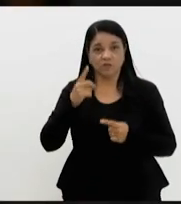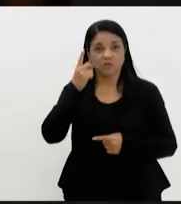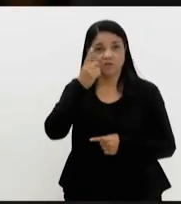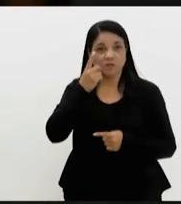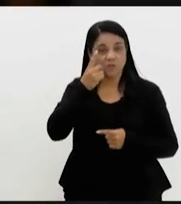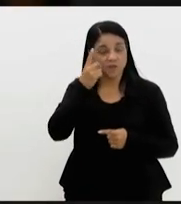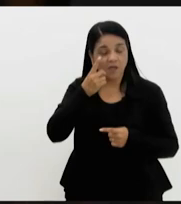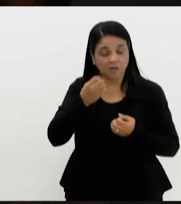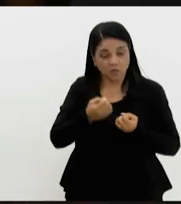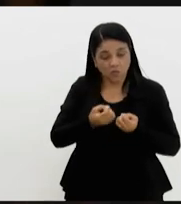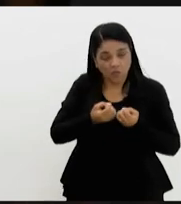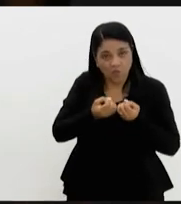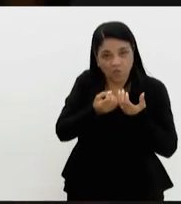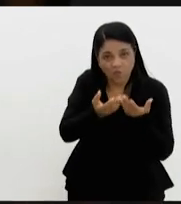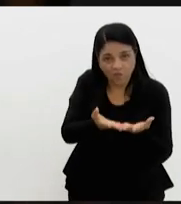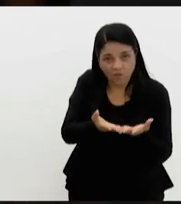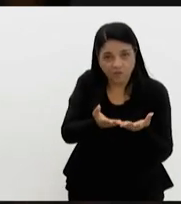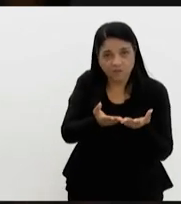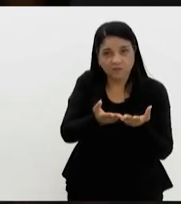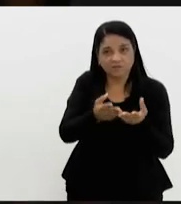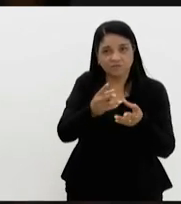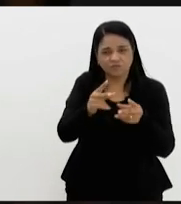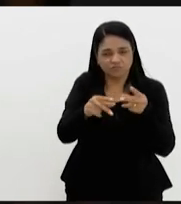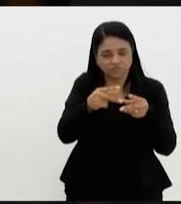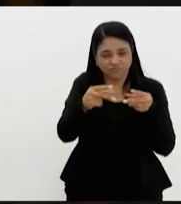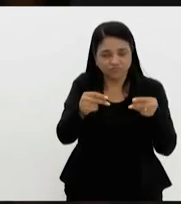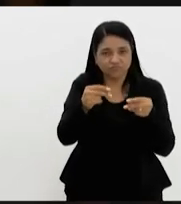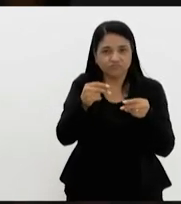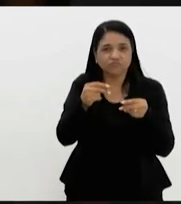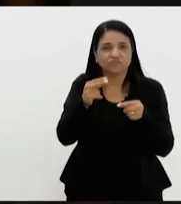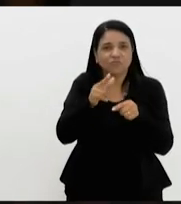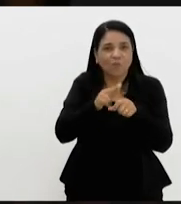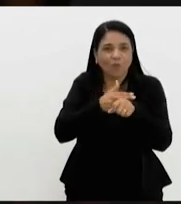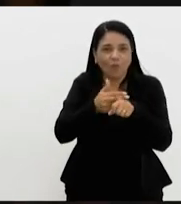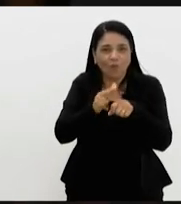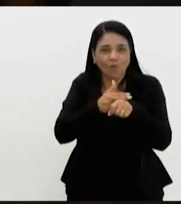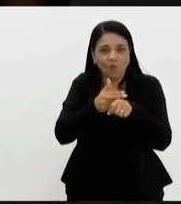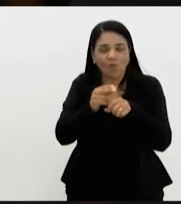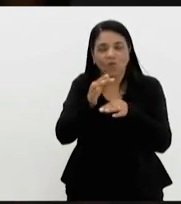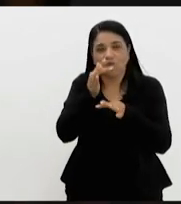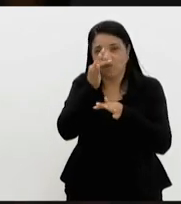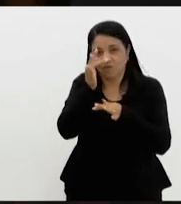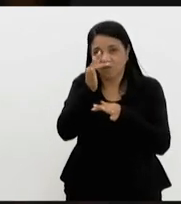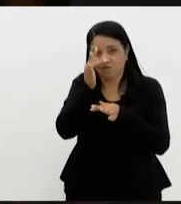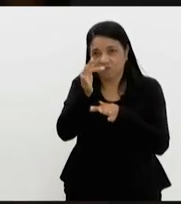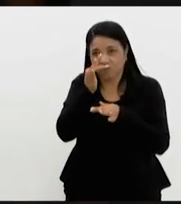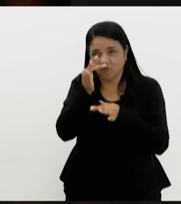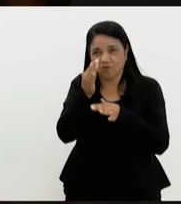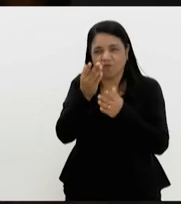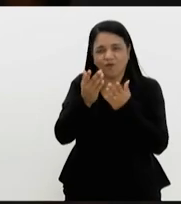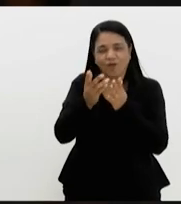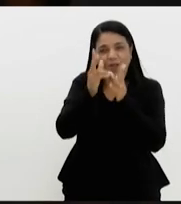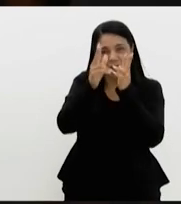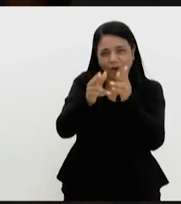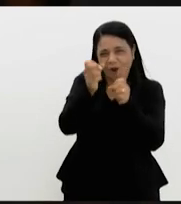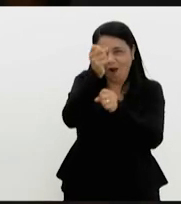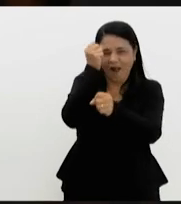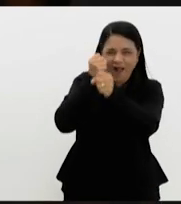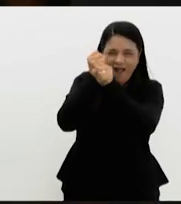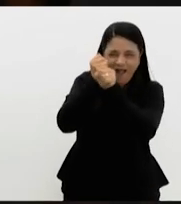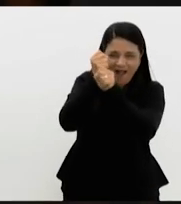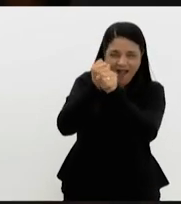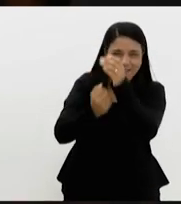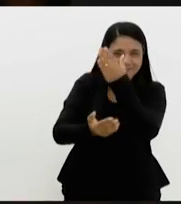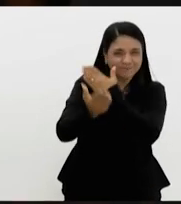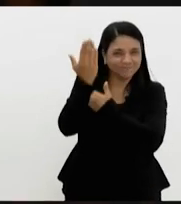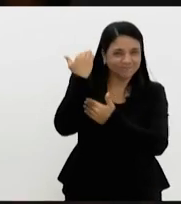que está oferecendo a lembrancinha, o bombom, as flores, a moda antiga, muito bonito, até o ato,